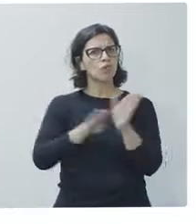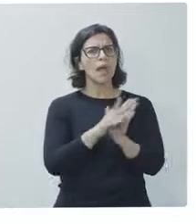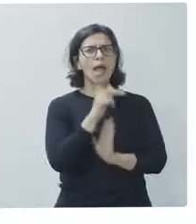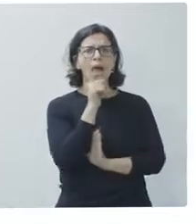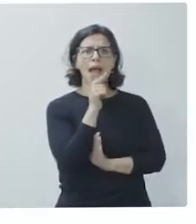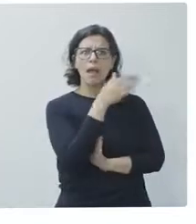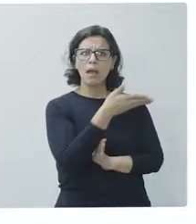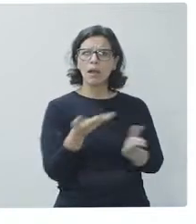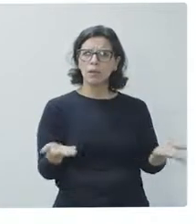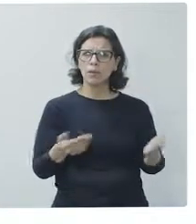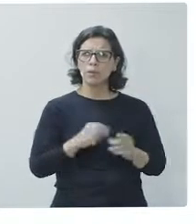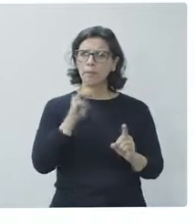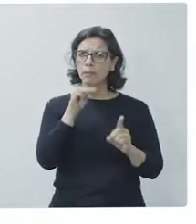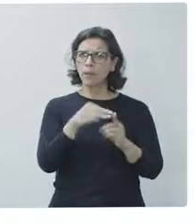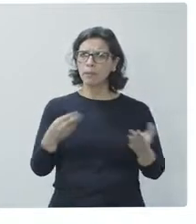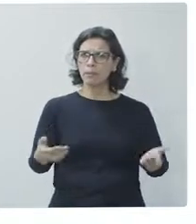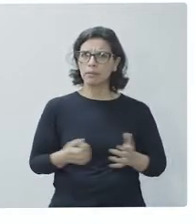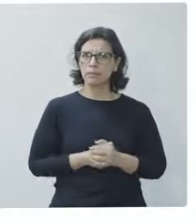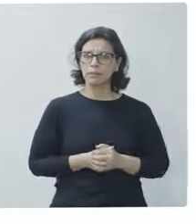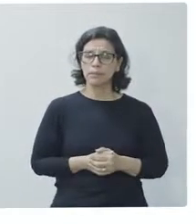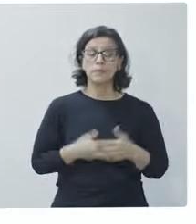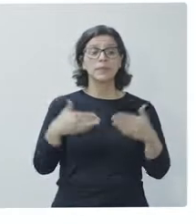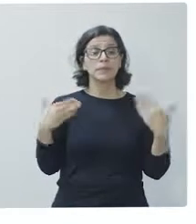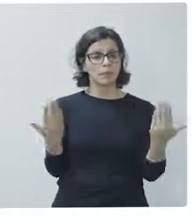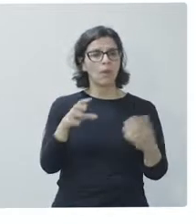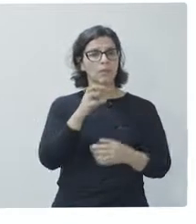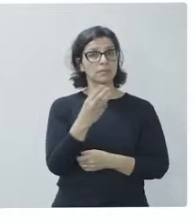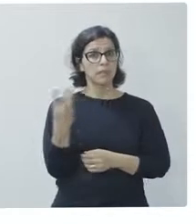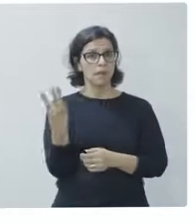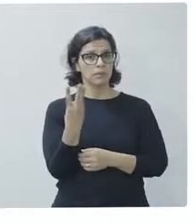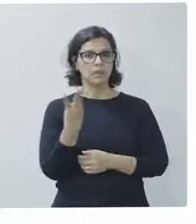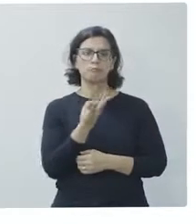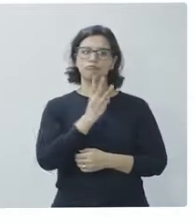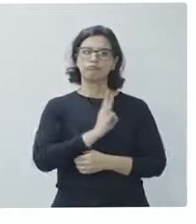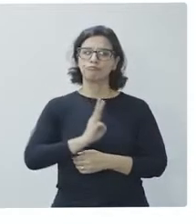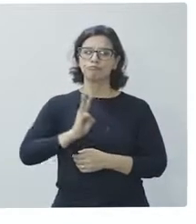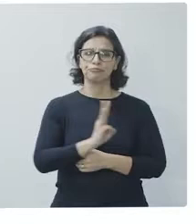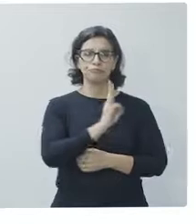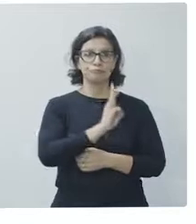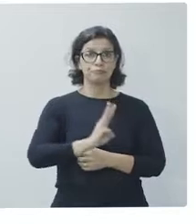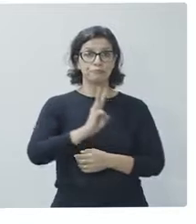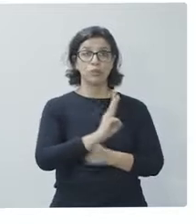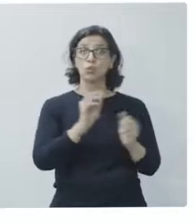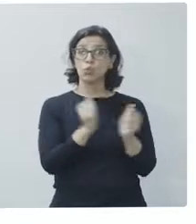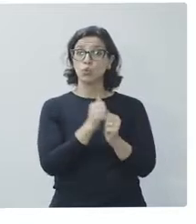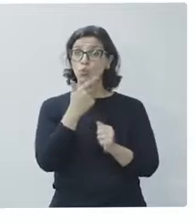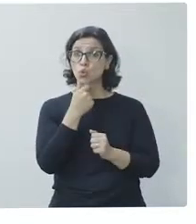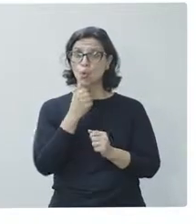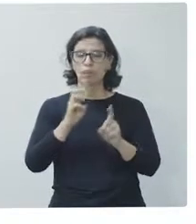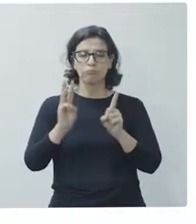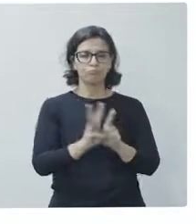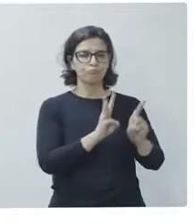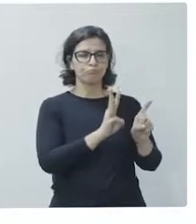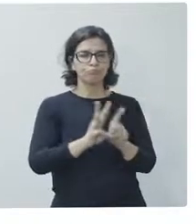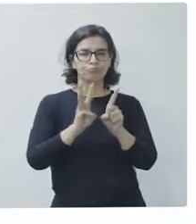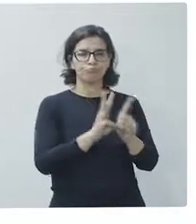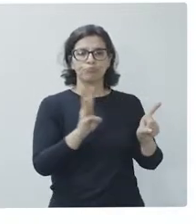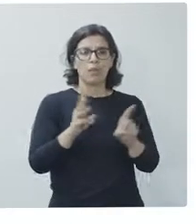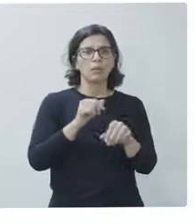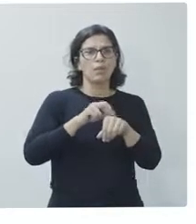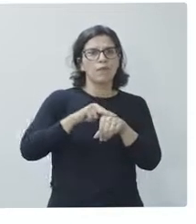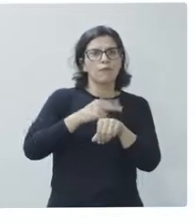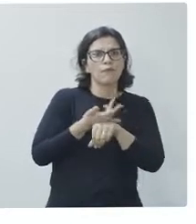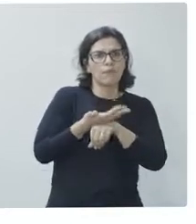a nossa meta. E assim, as três bruxas e o infeliz cavaleiro se